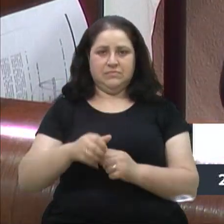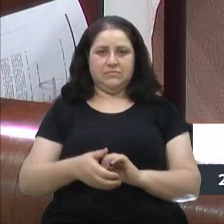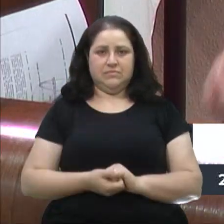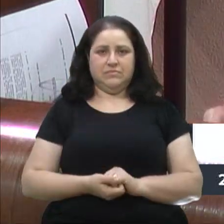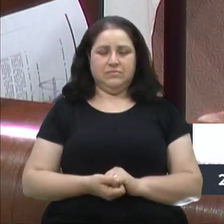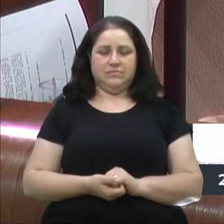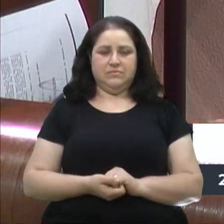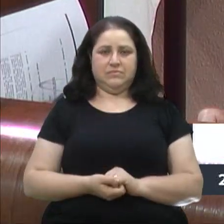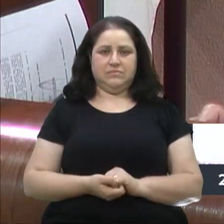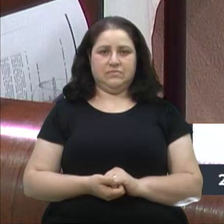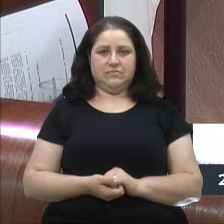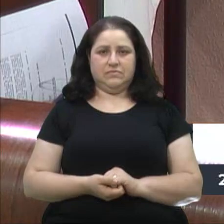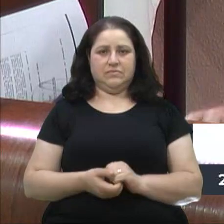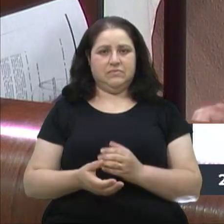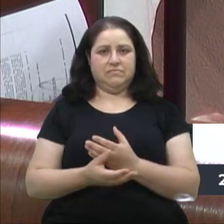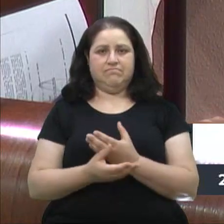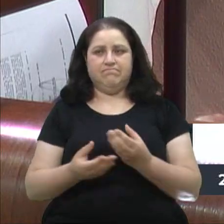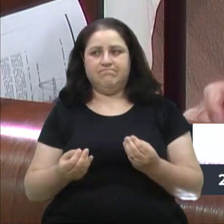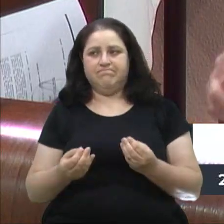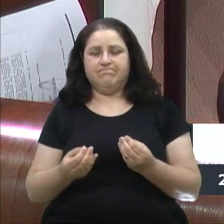que muitas vezes